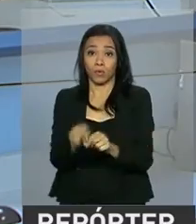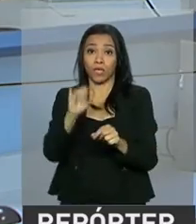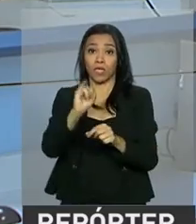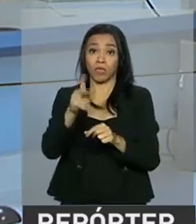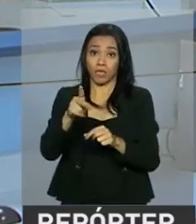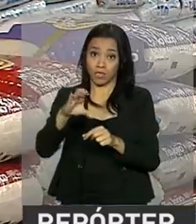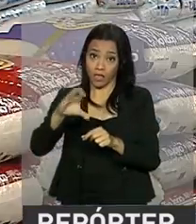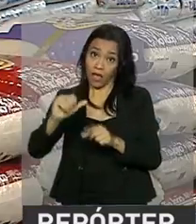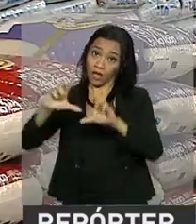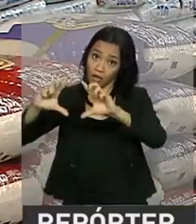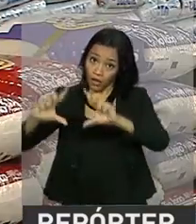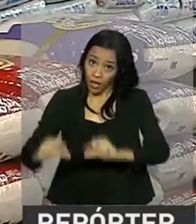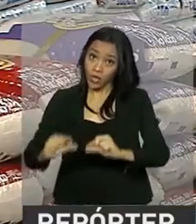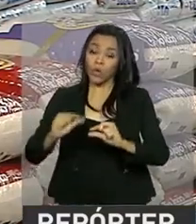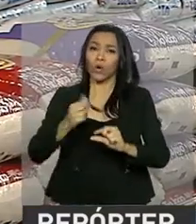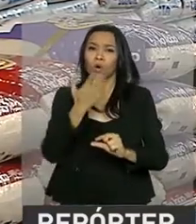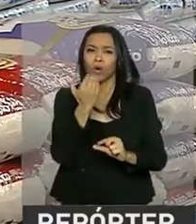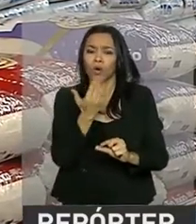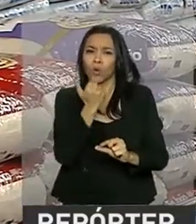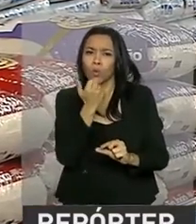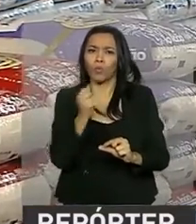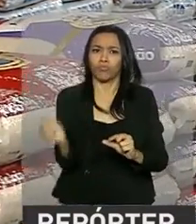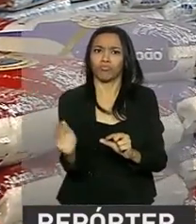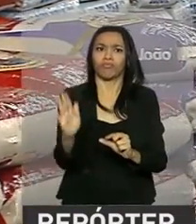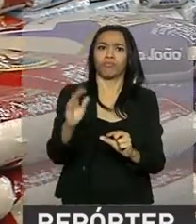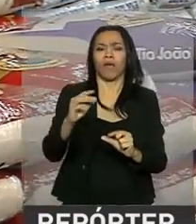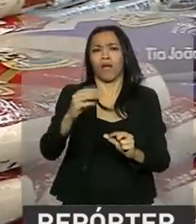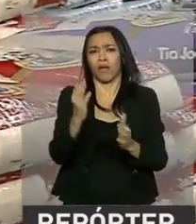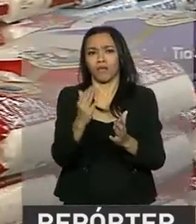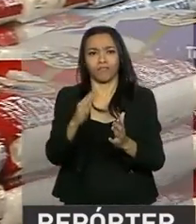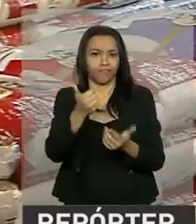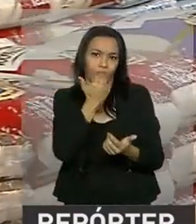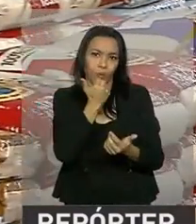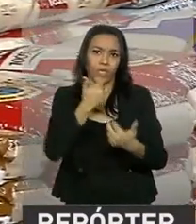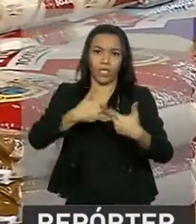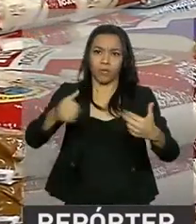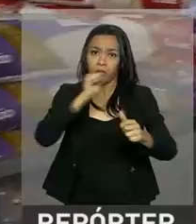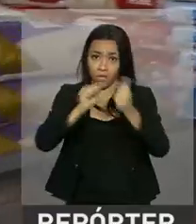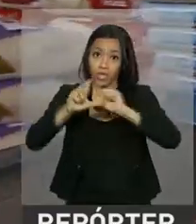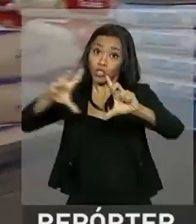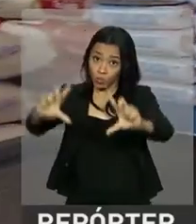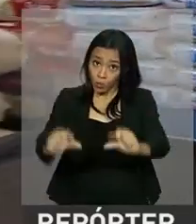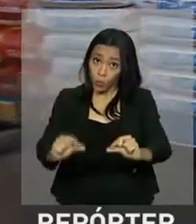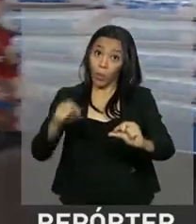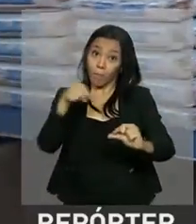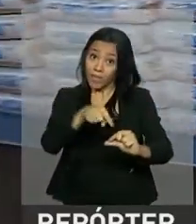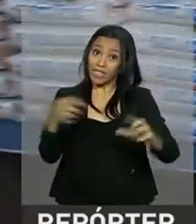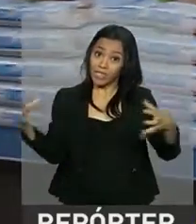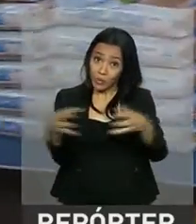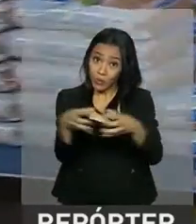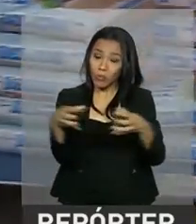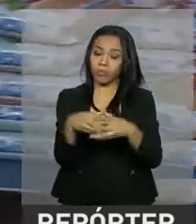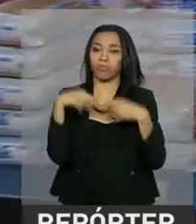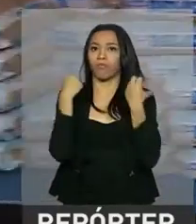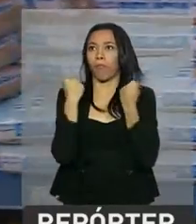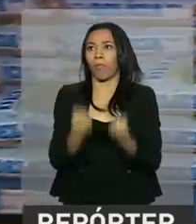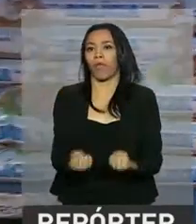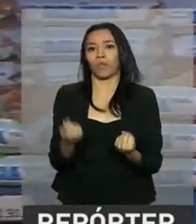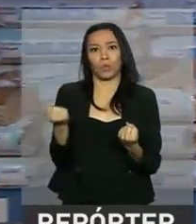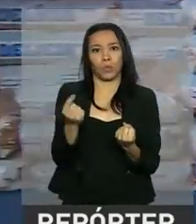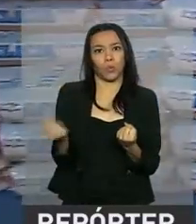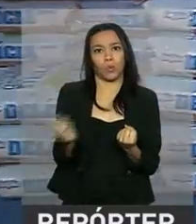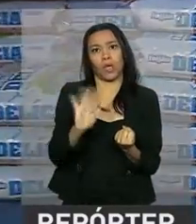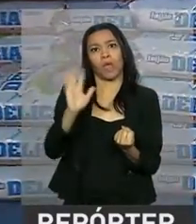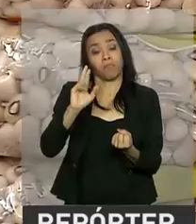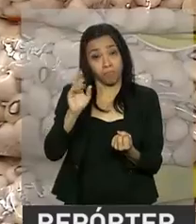os preços dos alimentos e bebidas subiram menos em junho mas esse grupo foi o que mais pesou no bolso do consumidor principalmente